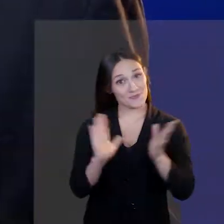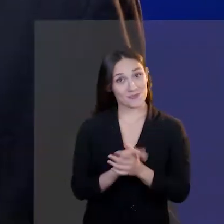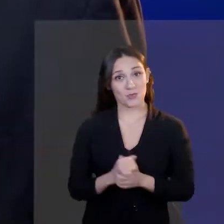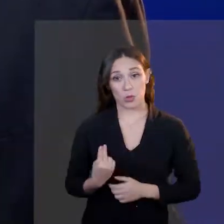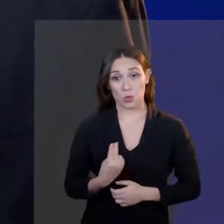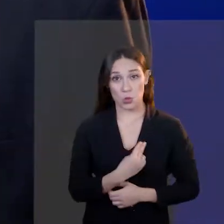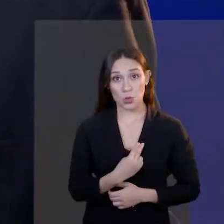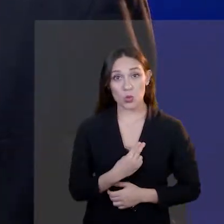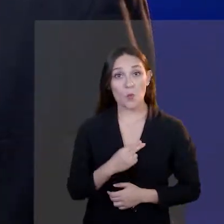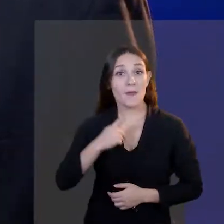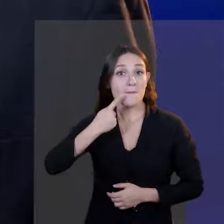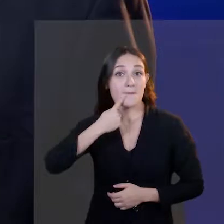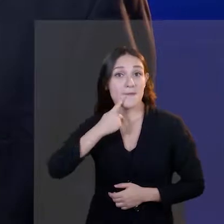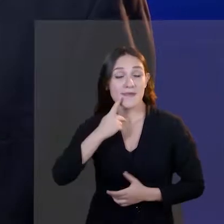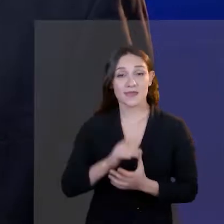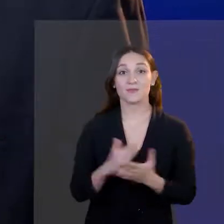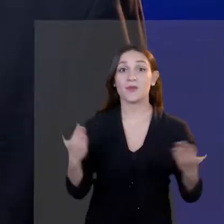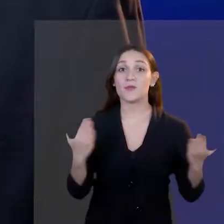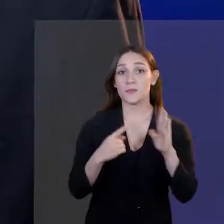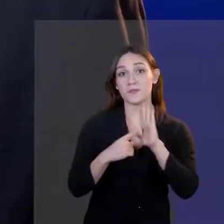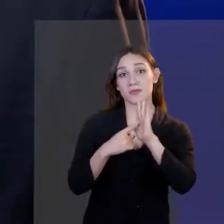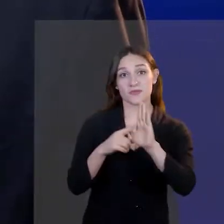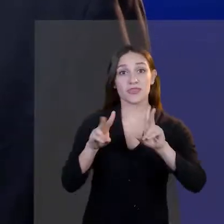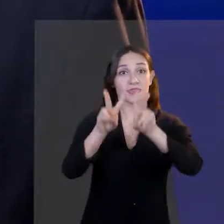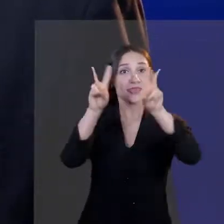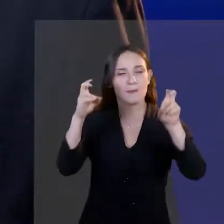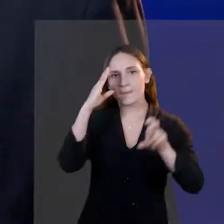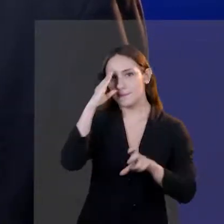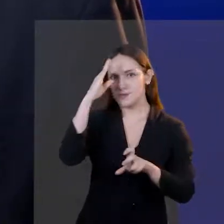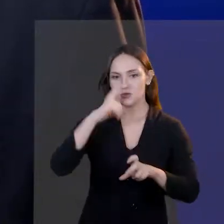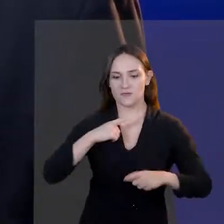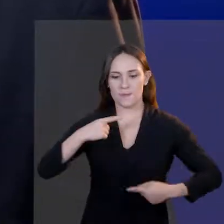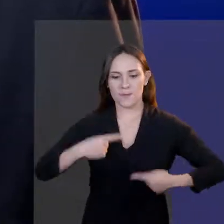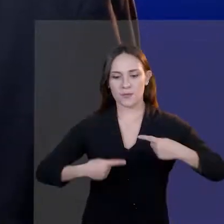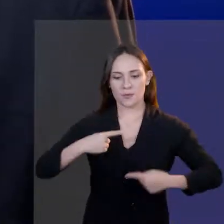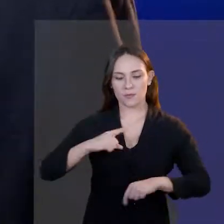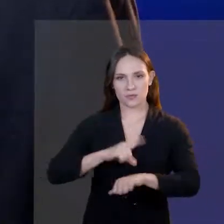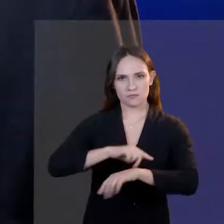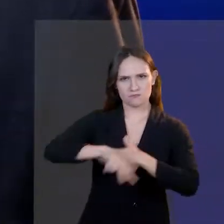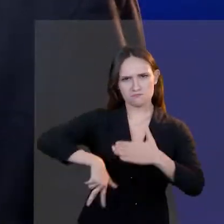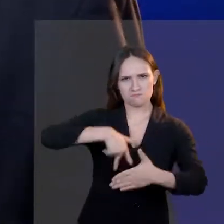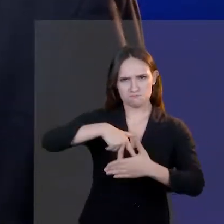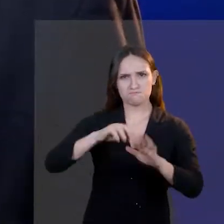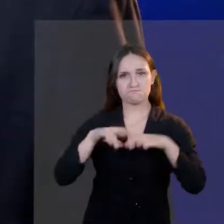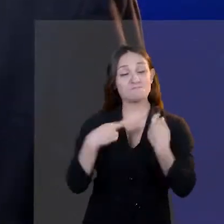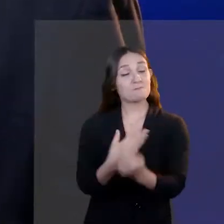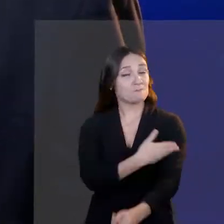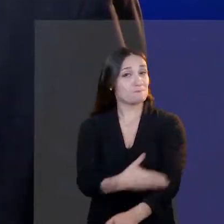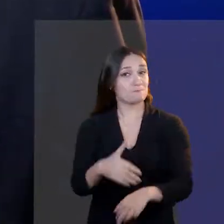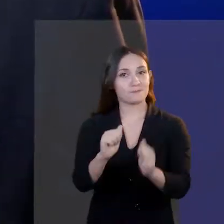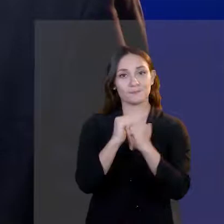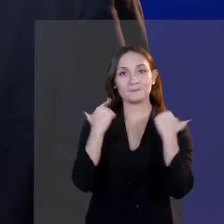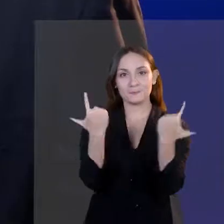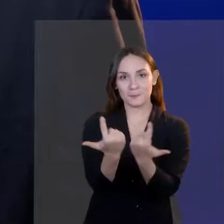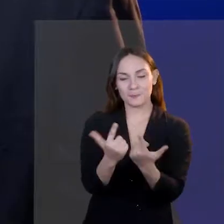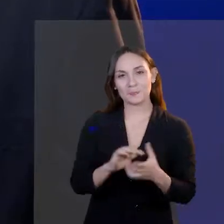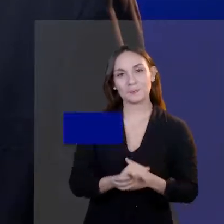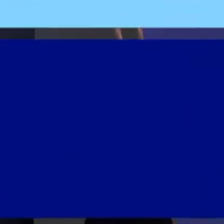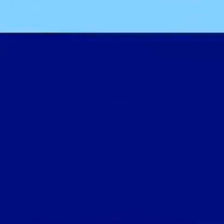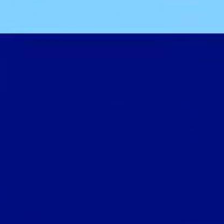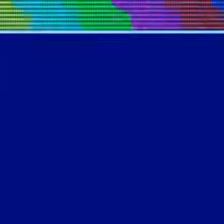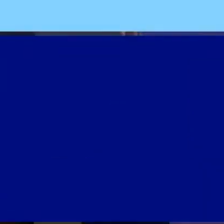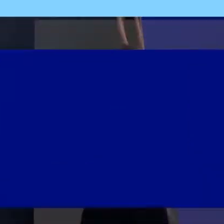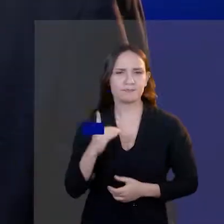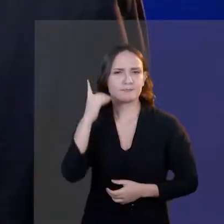Olá, eu sou Alessandro Perim e apresento os principais assuntos debatidos na tribuna durante as sessões plenárias da Assembleia